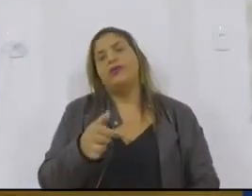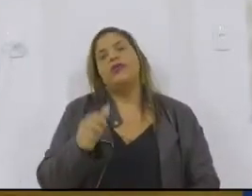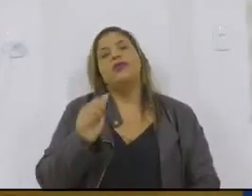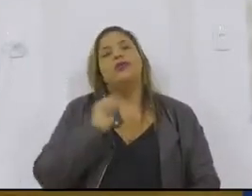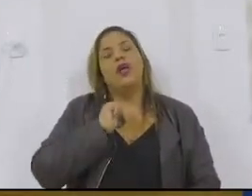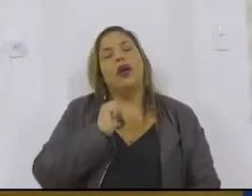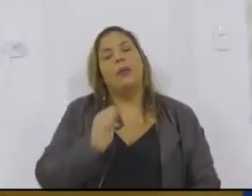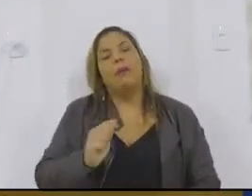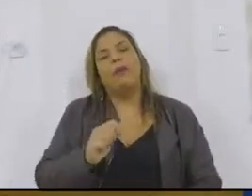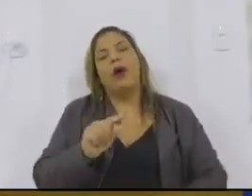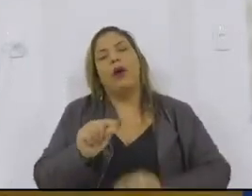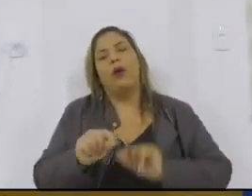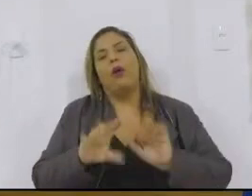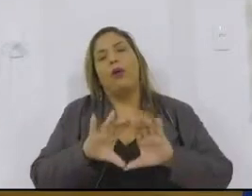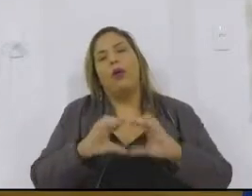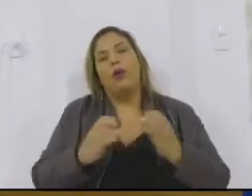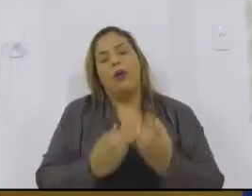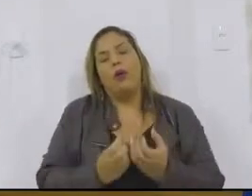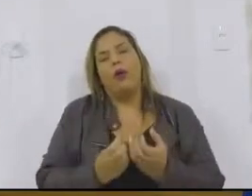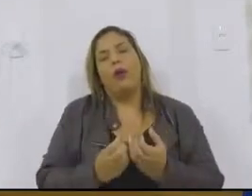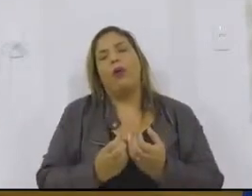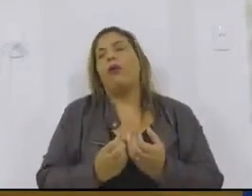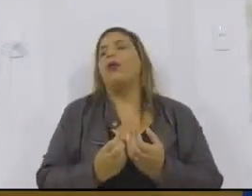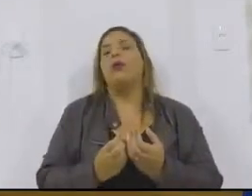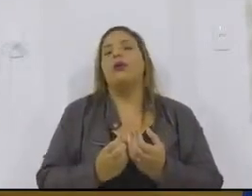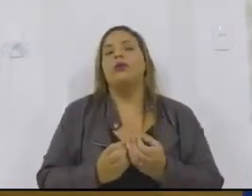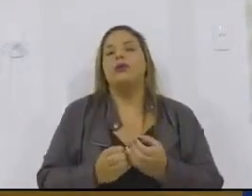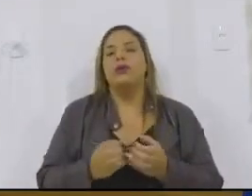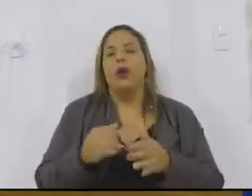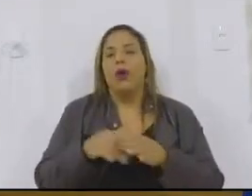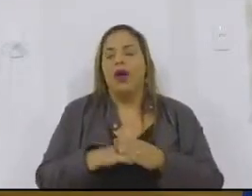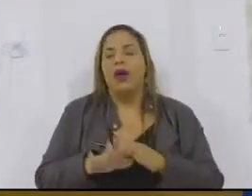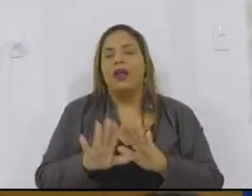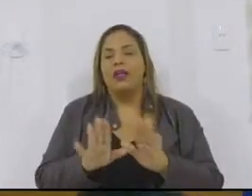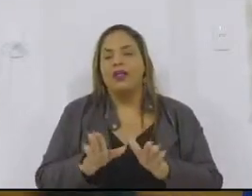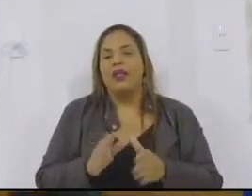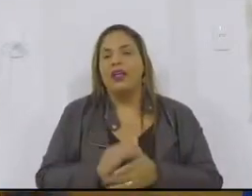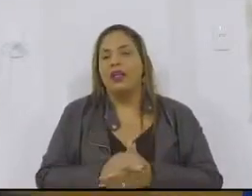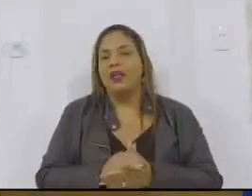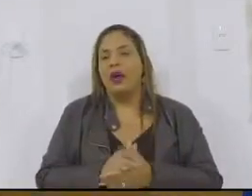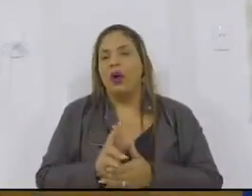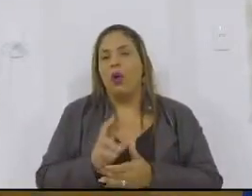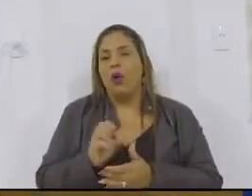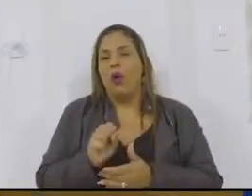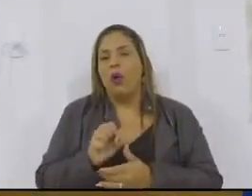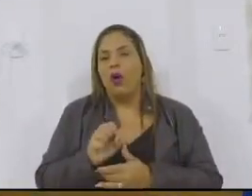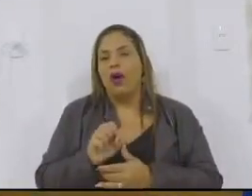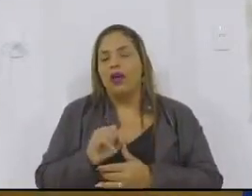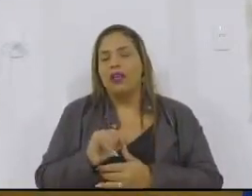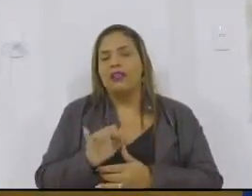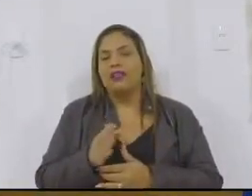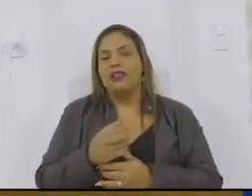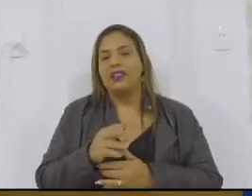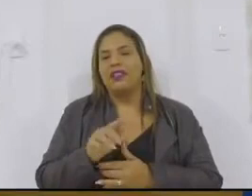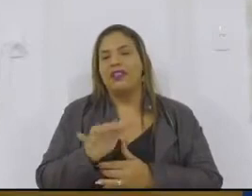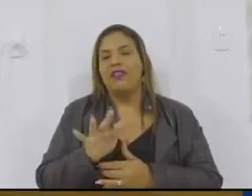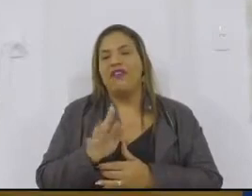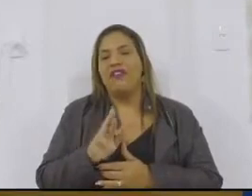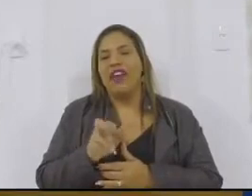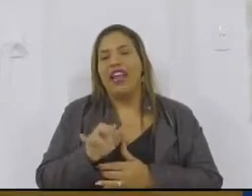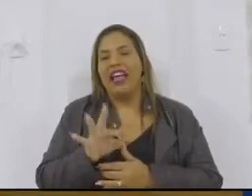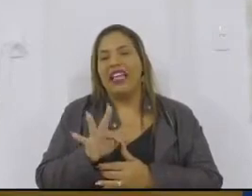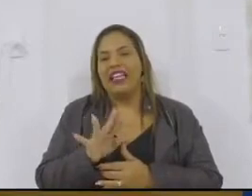de Permanente de Assuntos Econômicos, uma matéria que foi até designada pela senadora Rose de Freitas, do Espírito Santo.